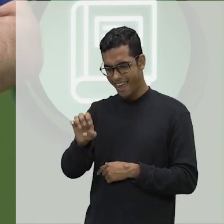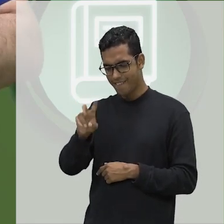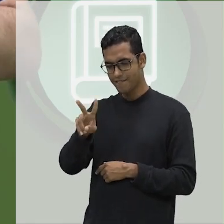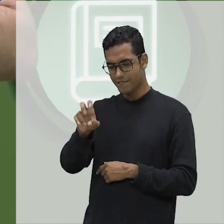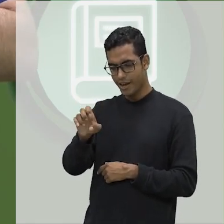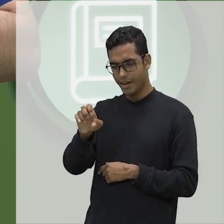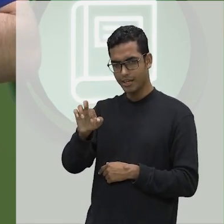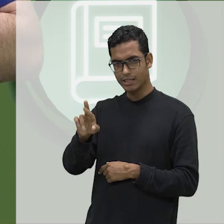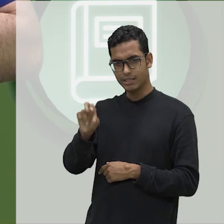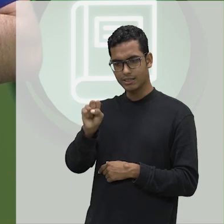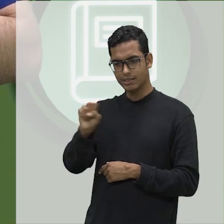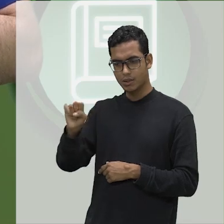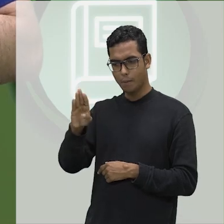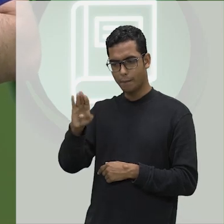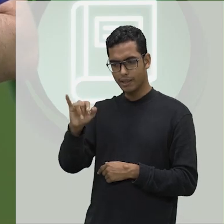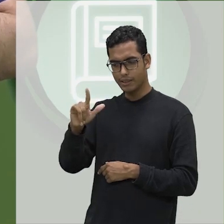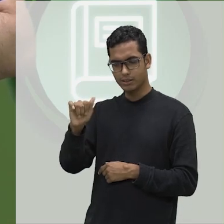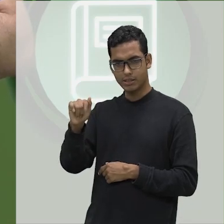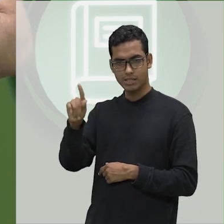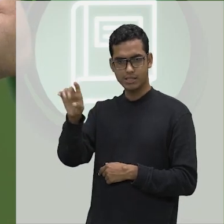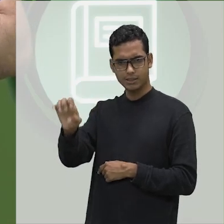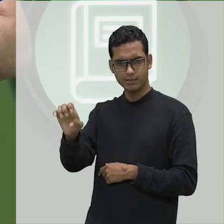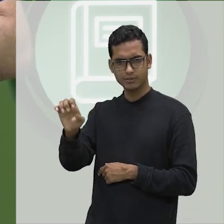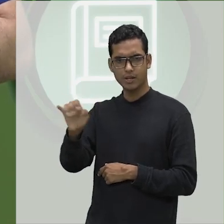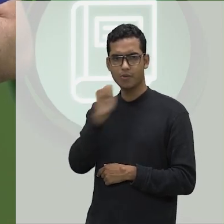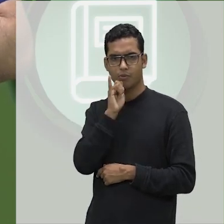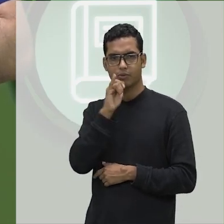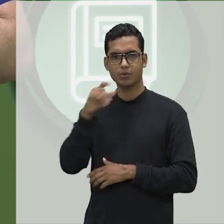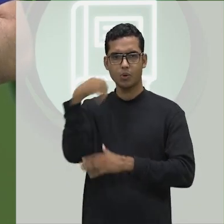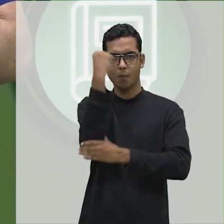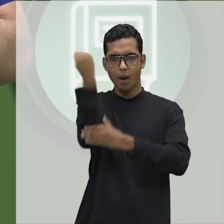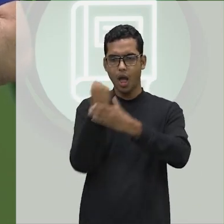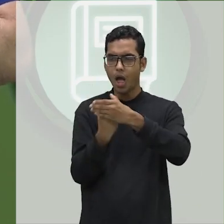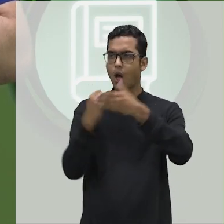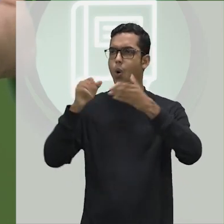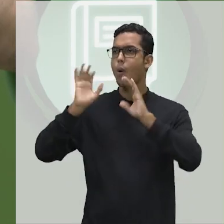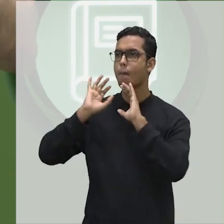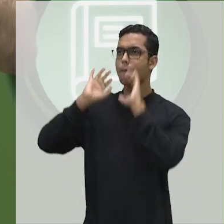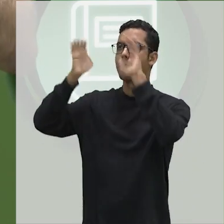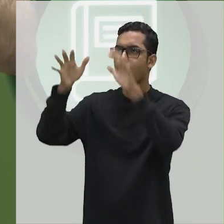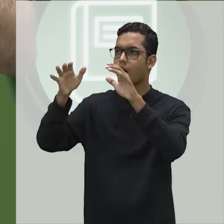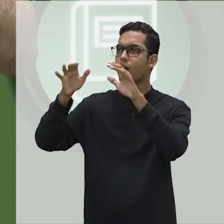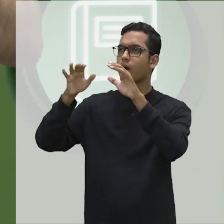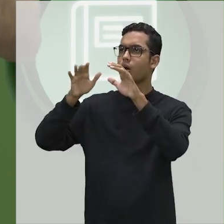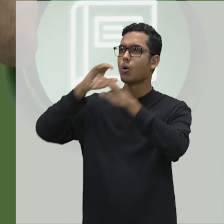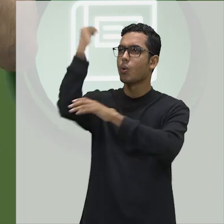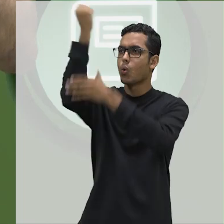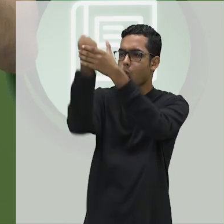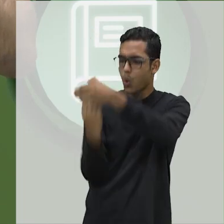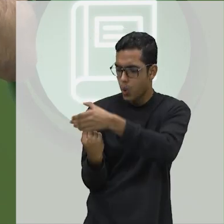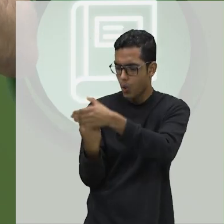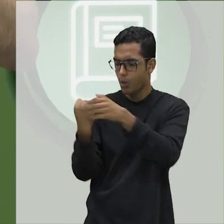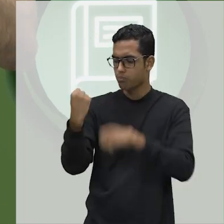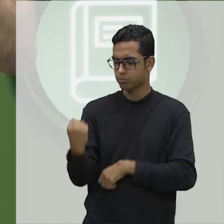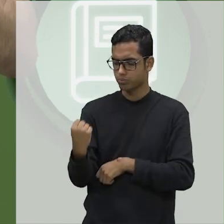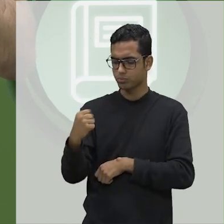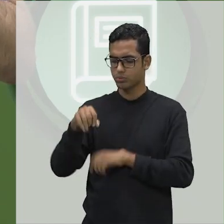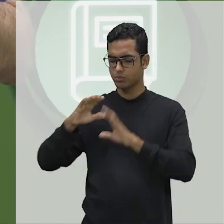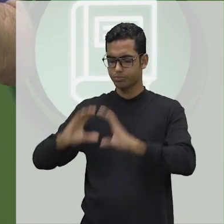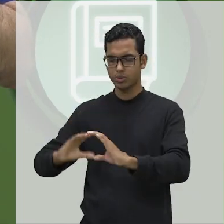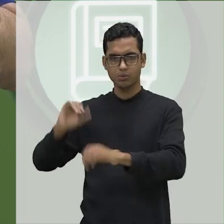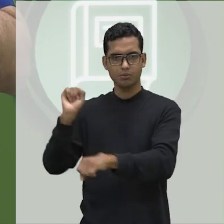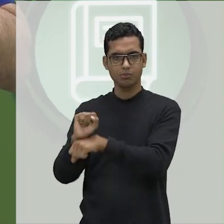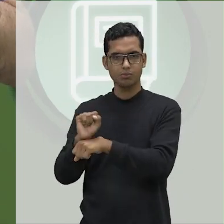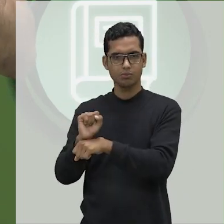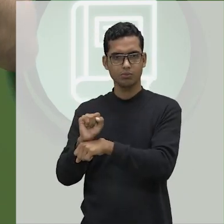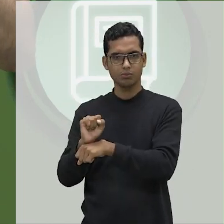essa bola em direção ao chão. Se nós desconsiderarmos aqui o atrito, o que é que ela tem aqui? Energia potencial